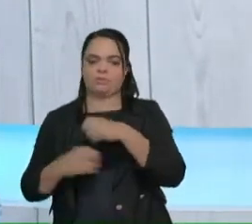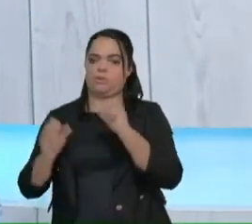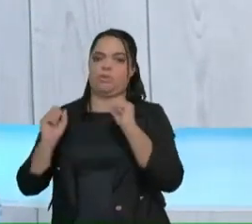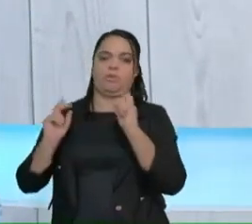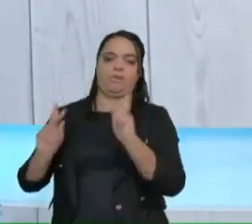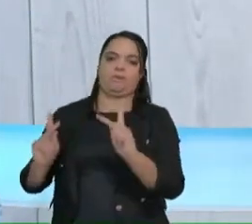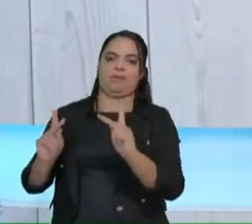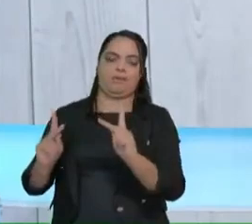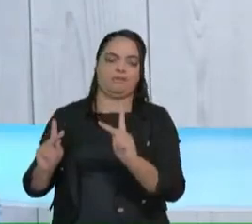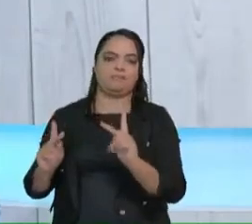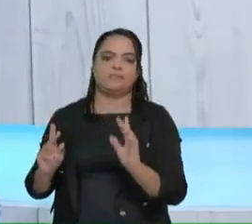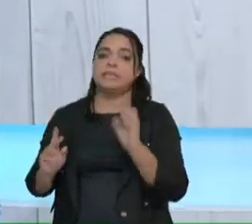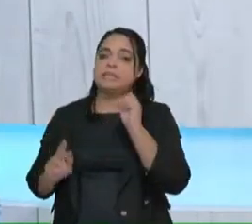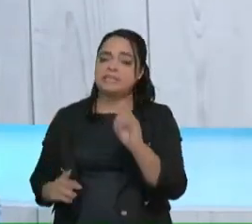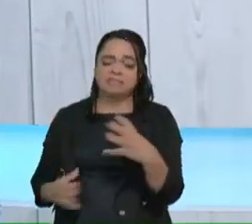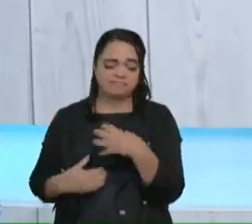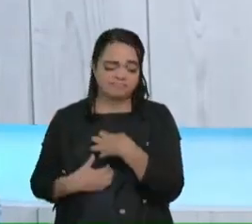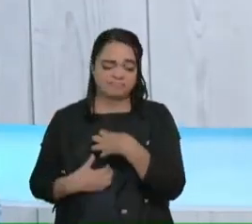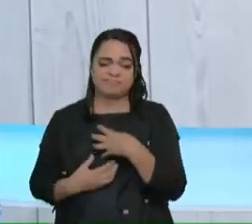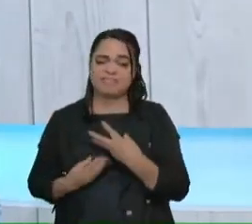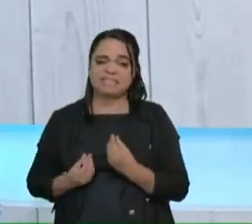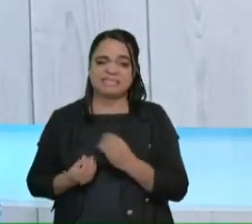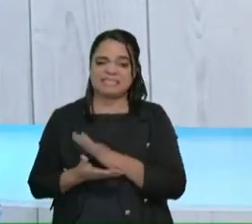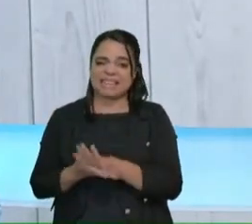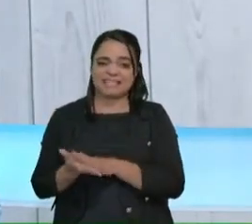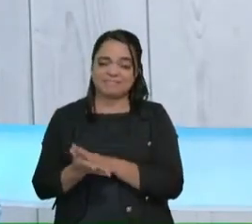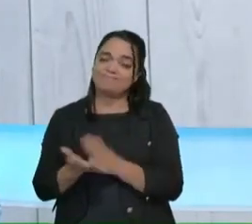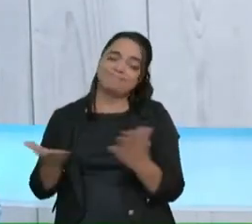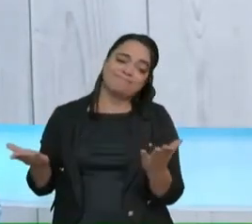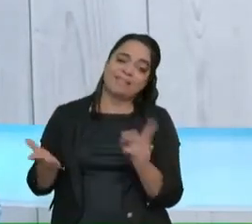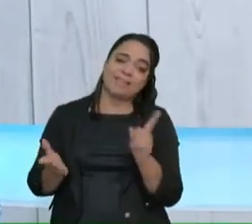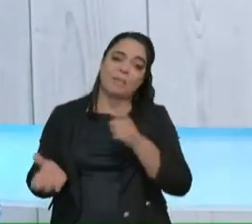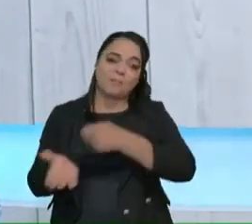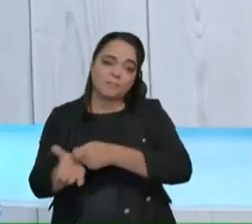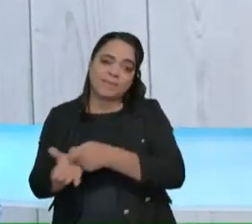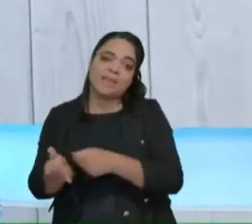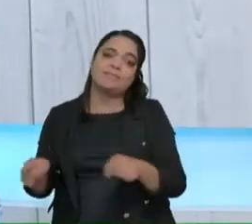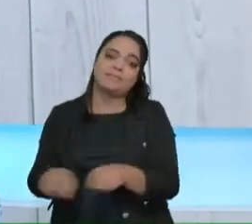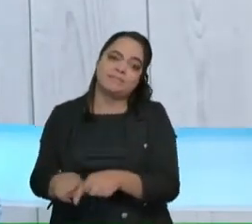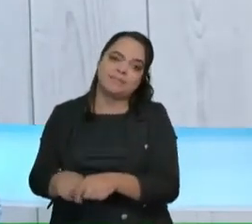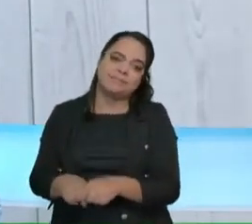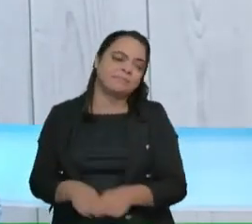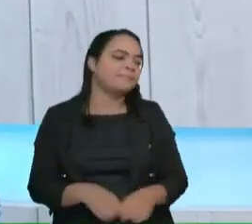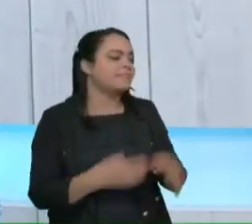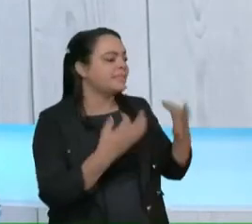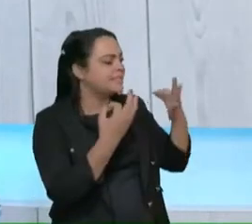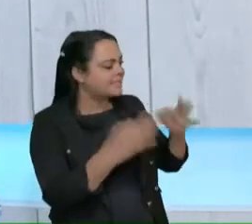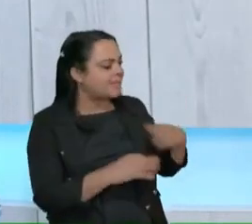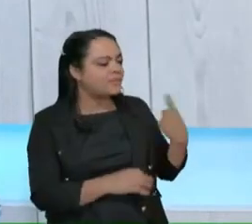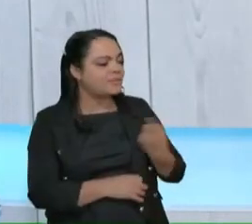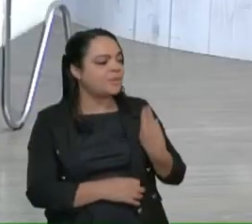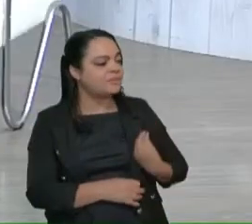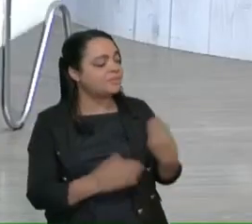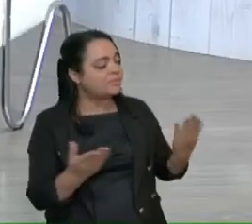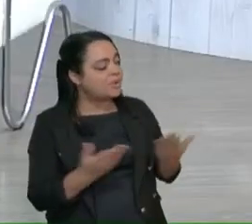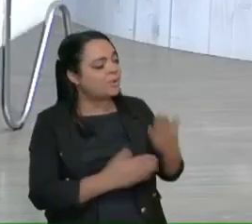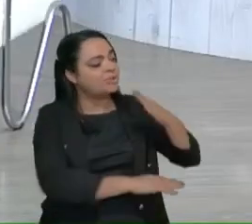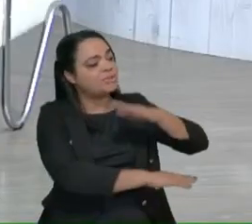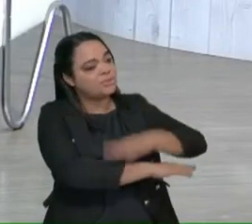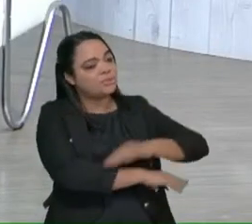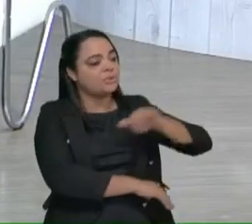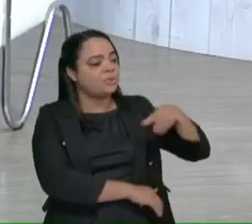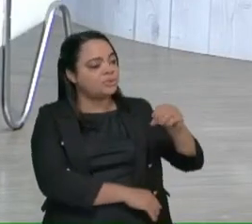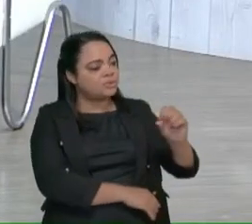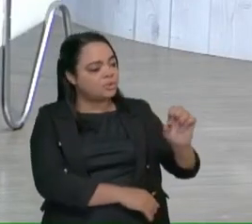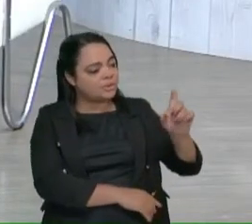não tem como negar que você sinta e se você não sente você não sente você não é obrigado a sentirum certo a gente recebeu aqui no estúdio